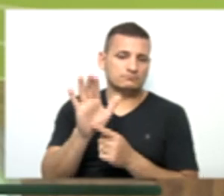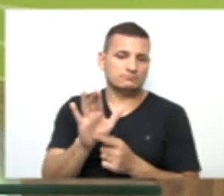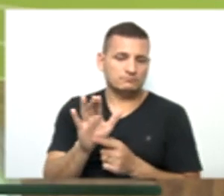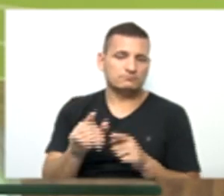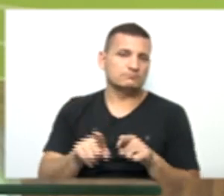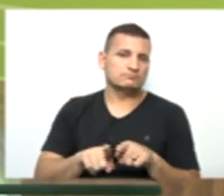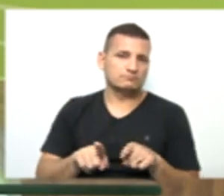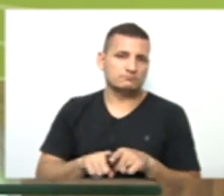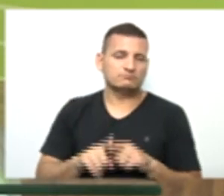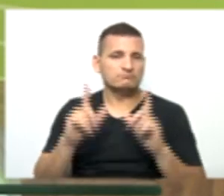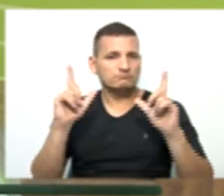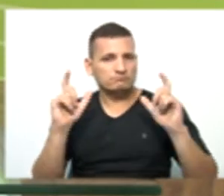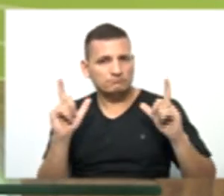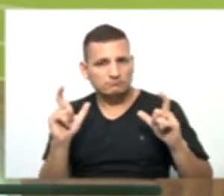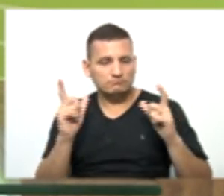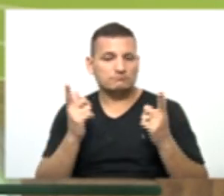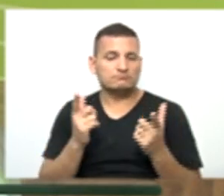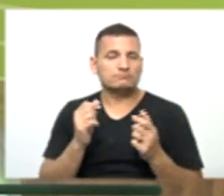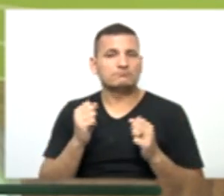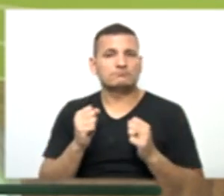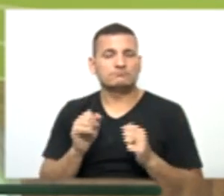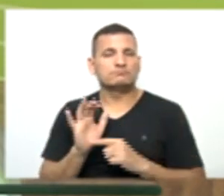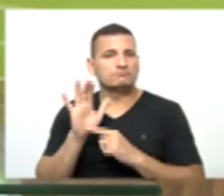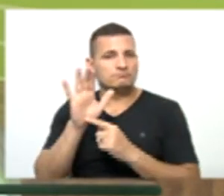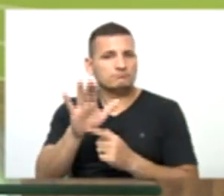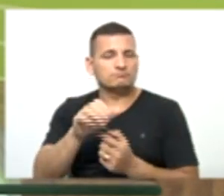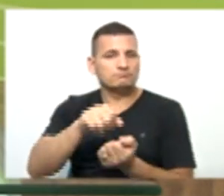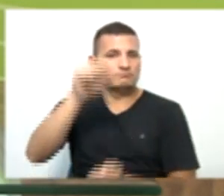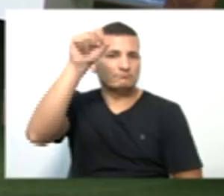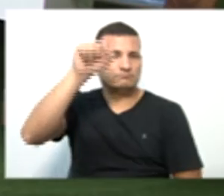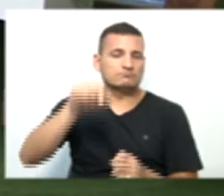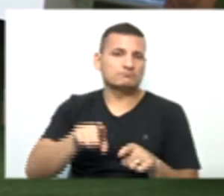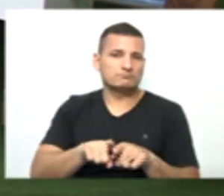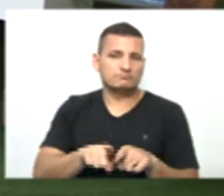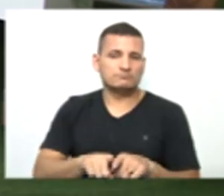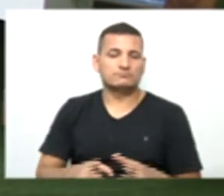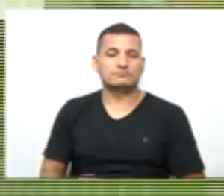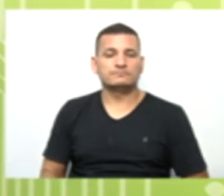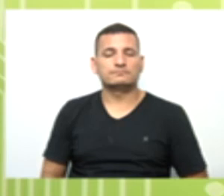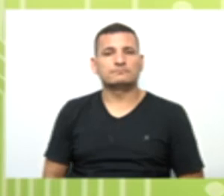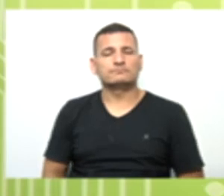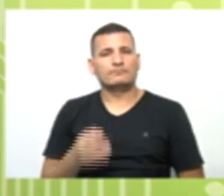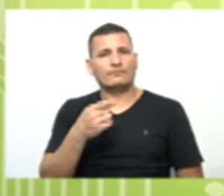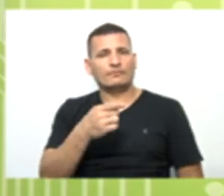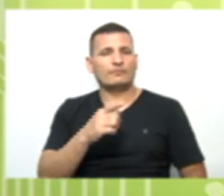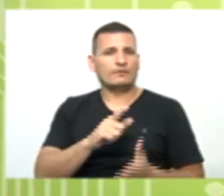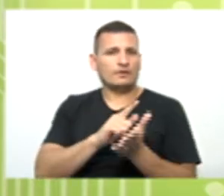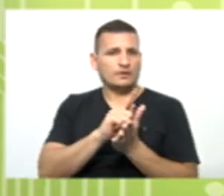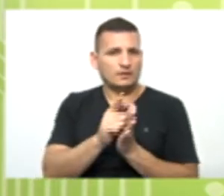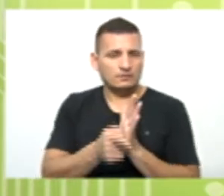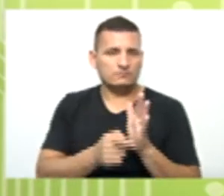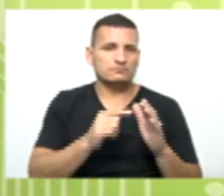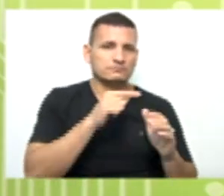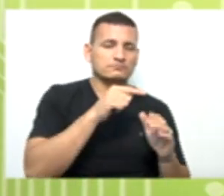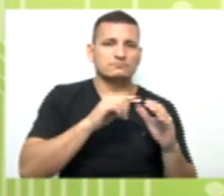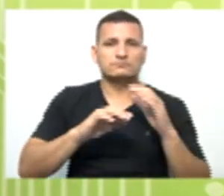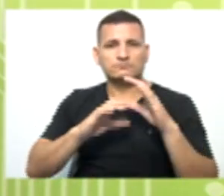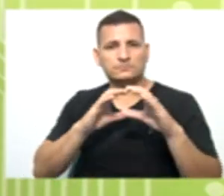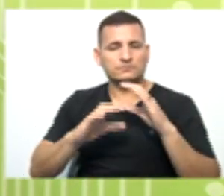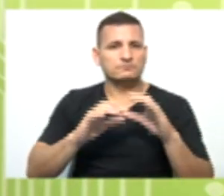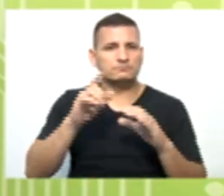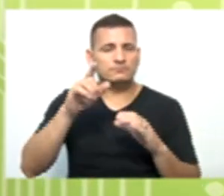com fotos, então elas poderão ser expostas através de banners. Então, esse gênero de comunicação, ele é